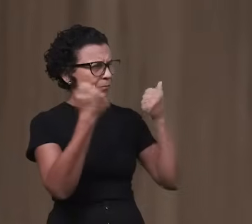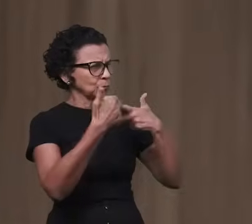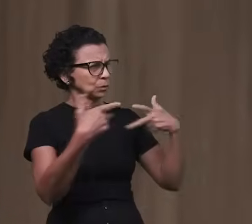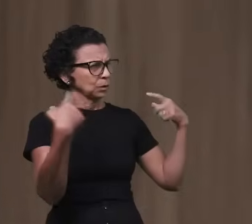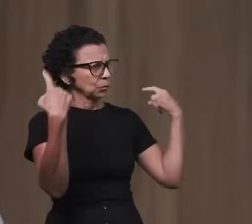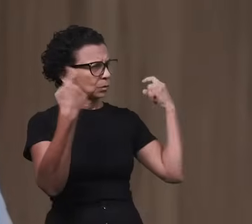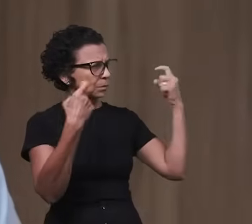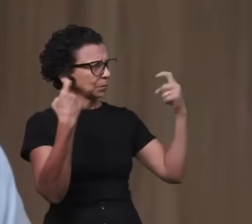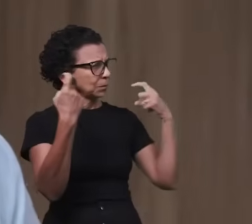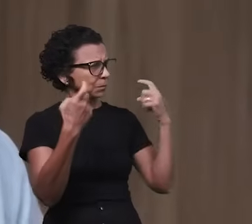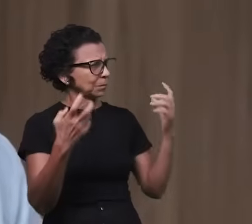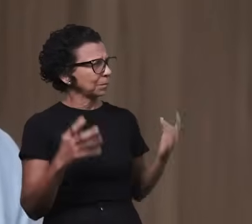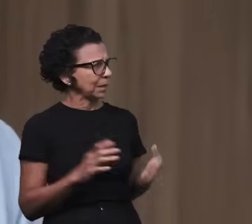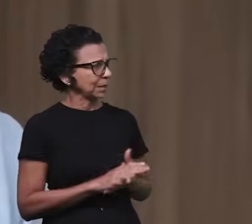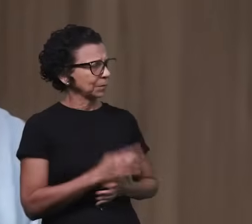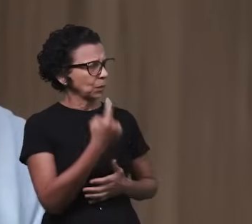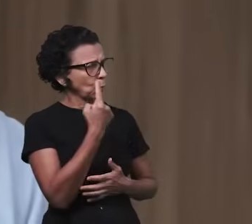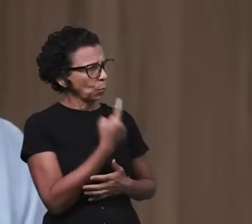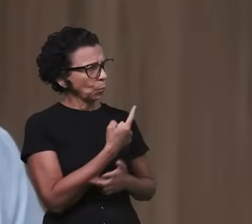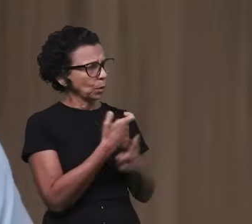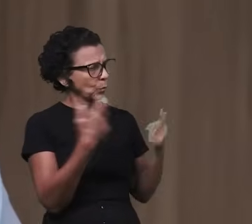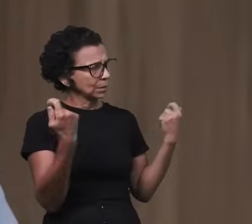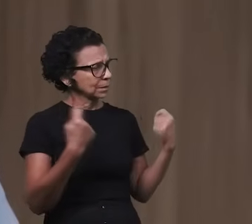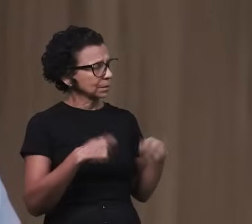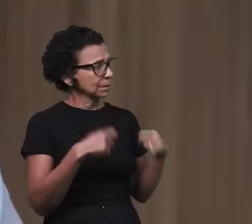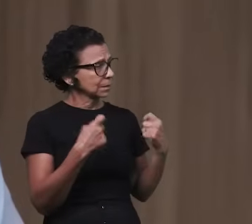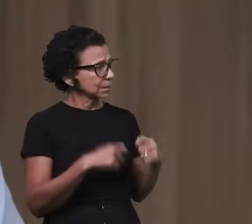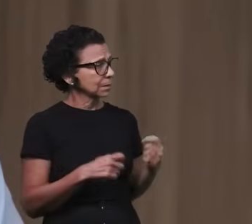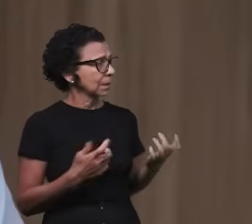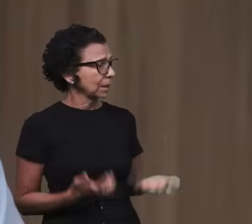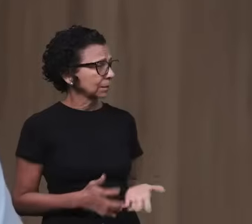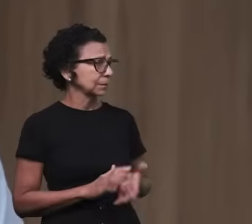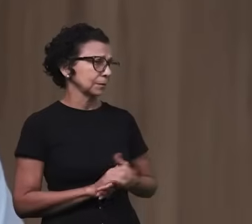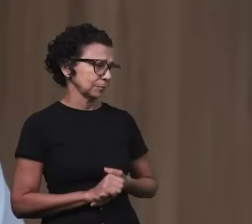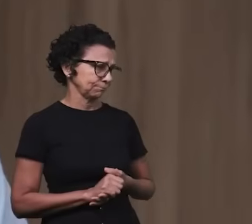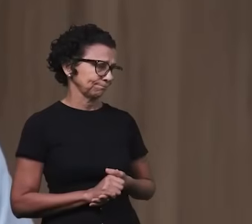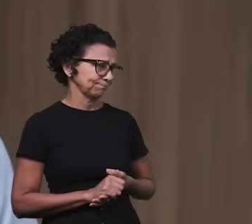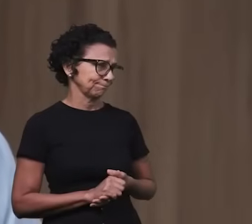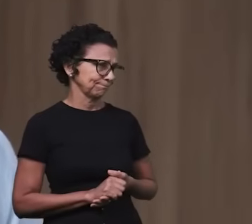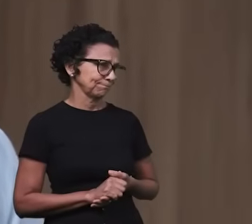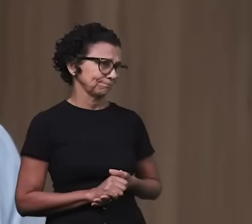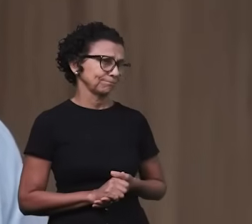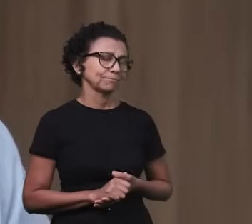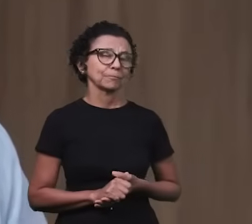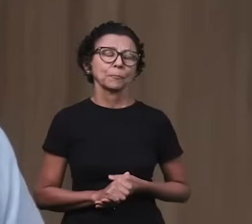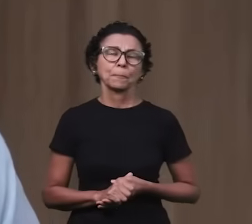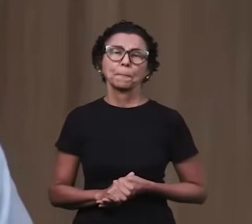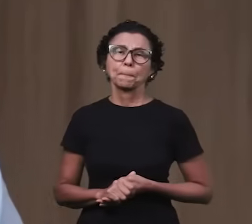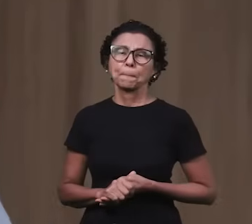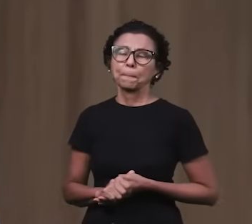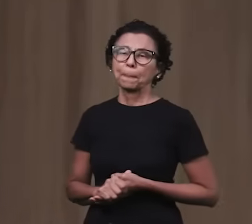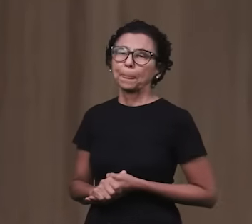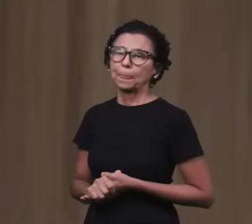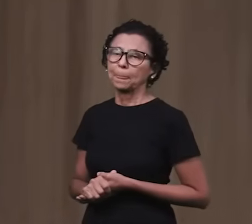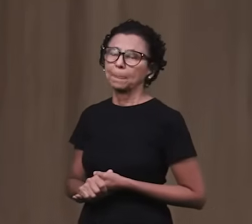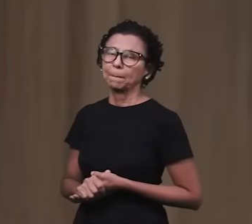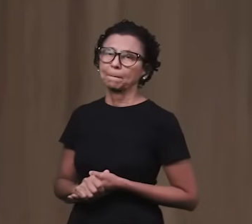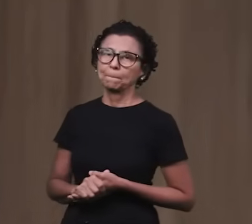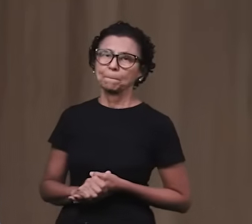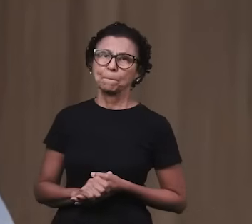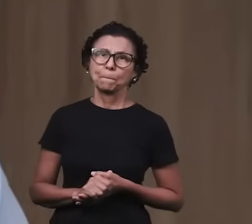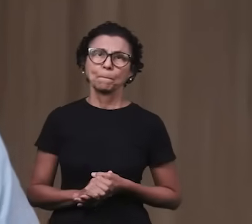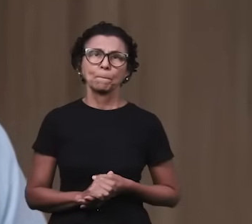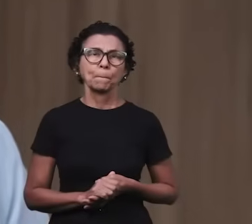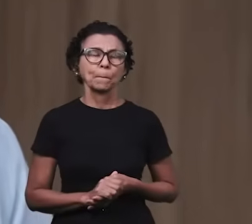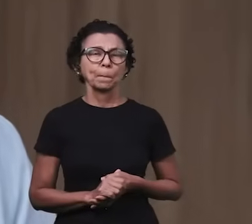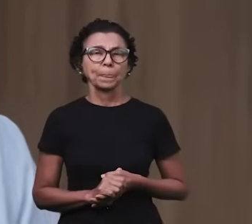a ouvir Jesus falando, né? Deixarmos as nossas preocupações de lado e focarmos na sua palavra. Eu tenho uma experiência com a